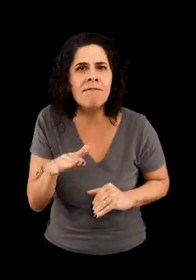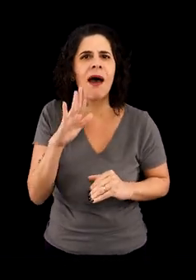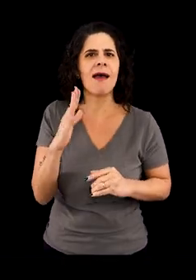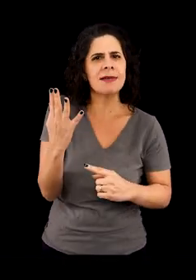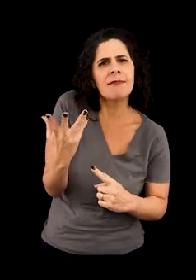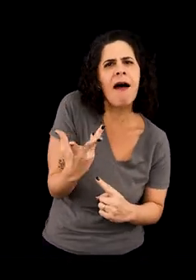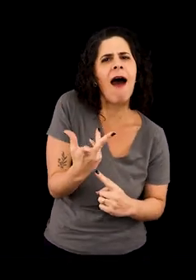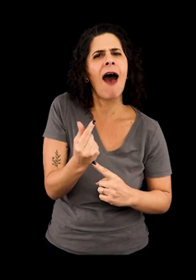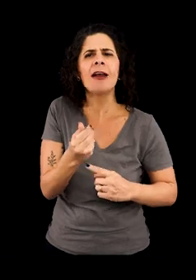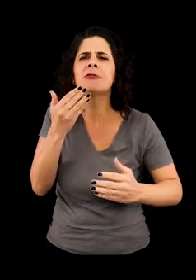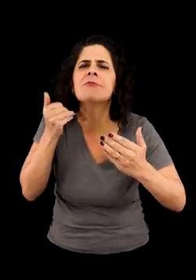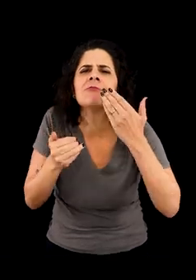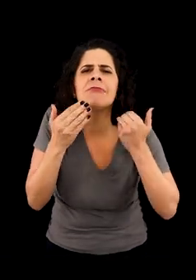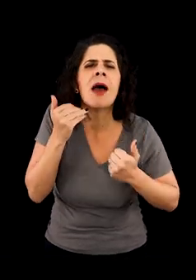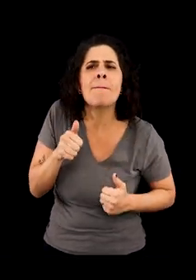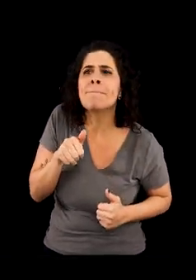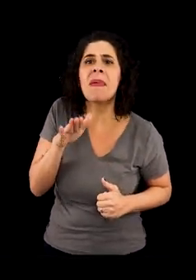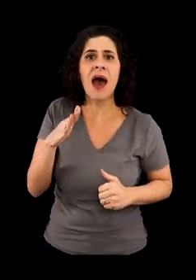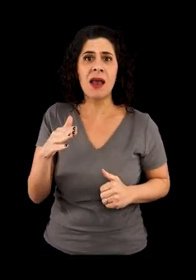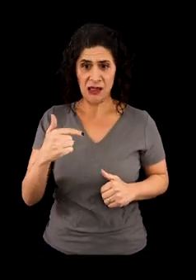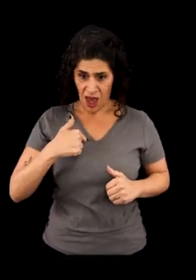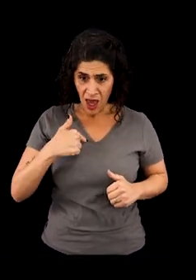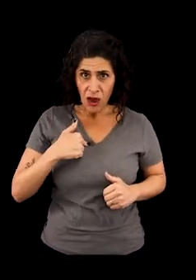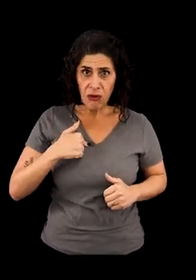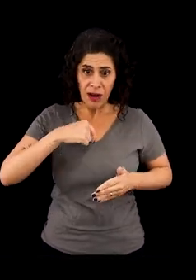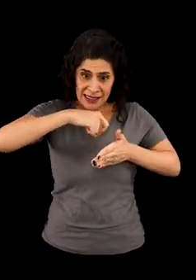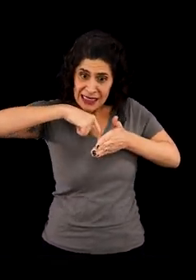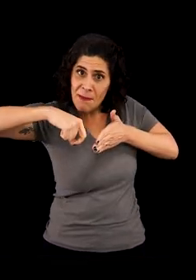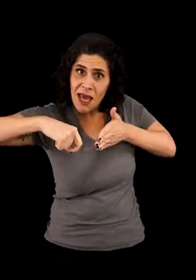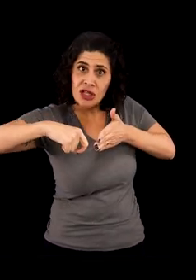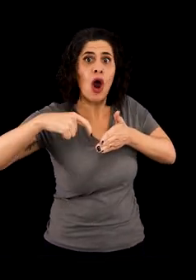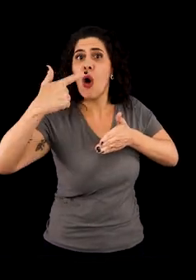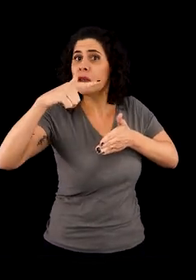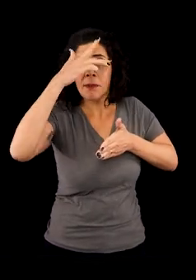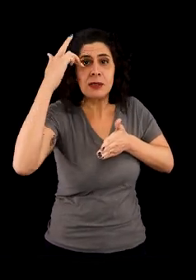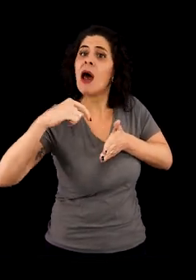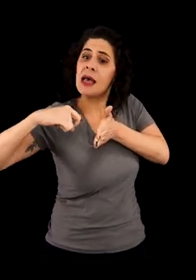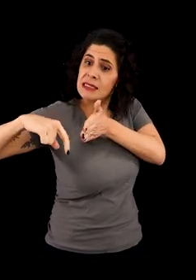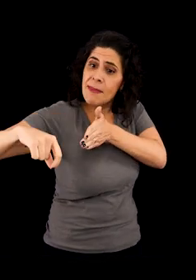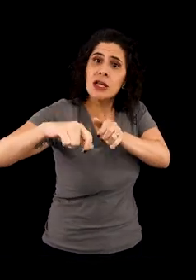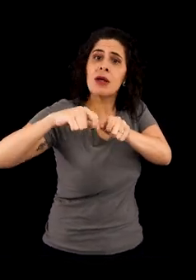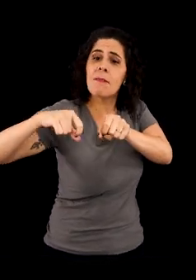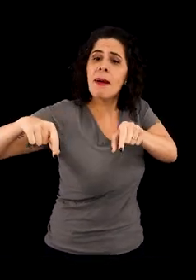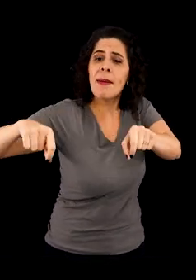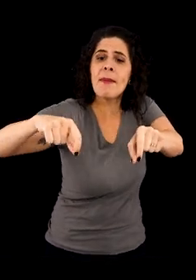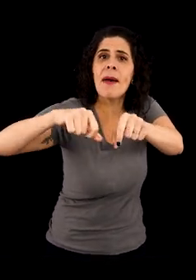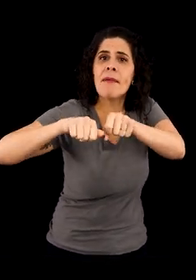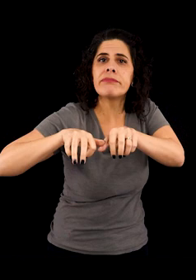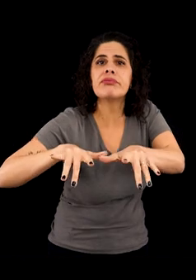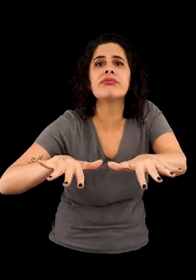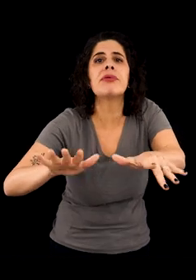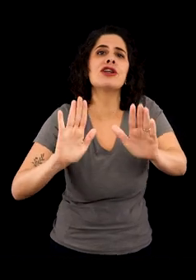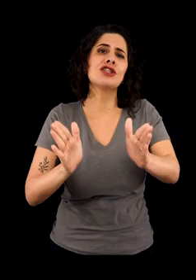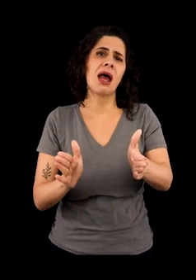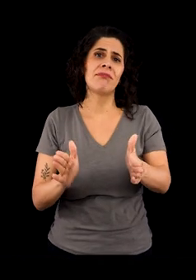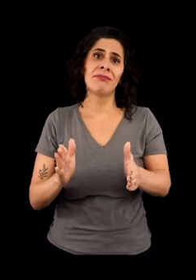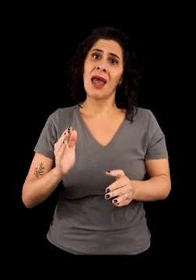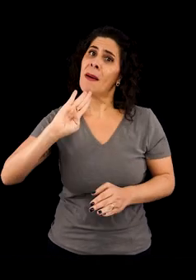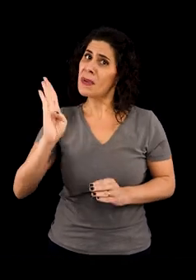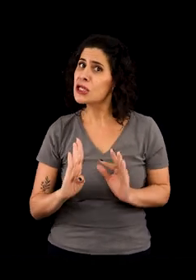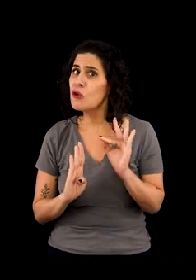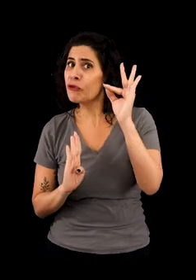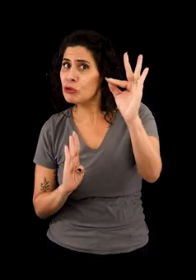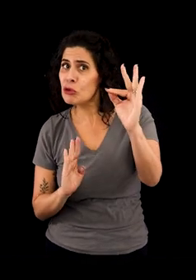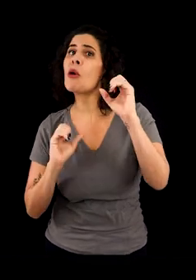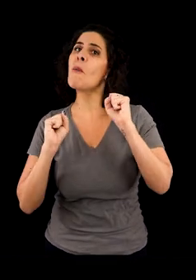arte, bebam mais de tantas sementes que eu e tantas pessoas espalham. Um dia o Brasil dará certo, não será